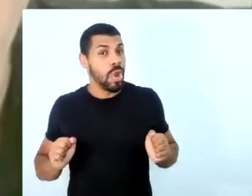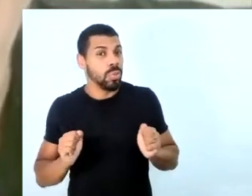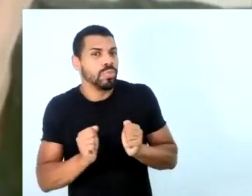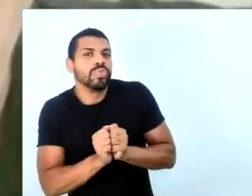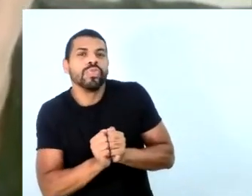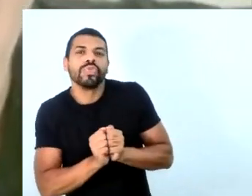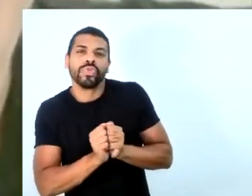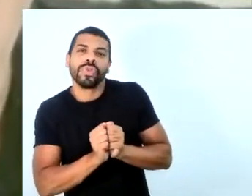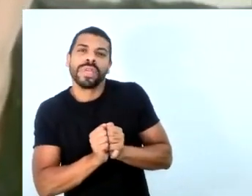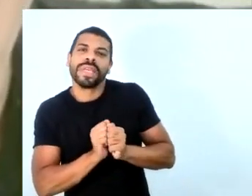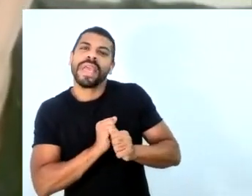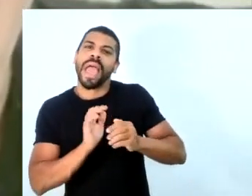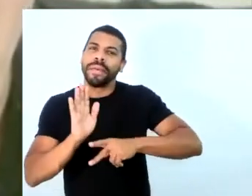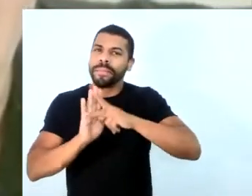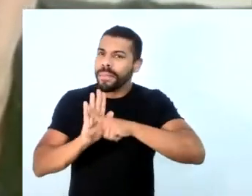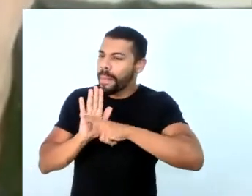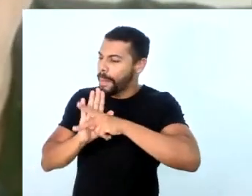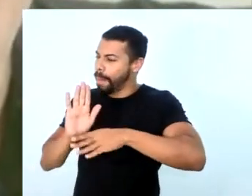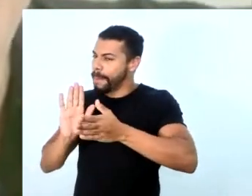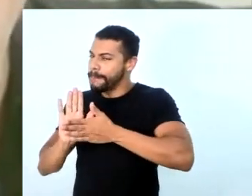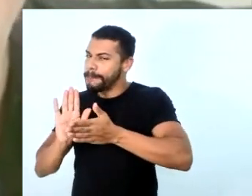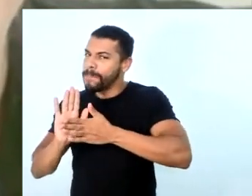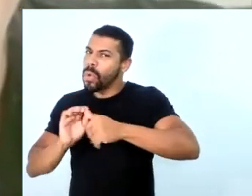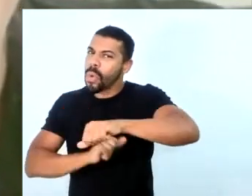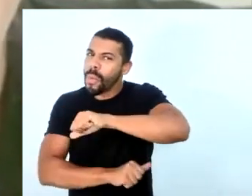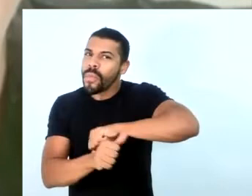junto que a gente propõe mudanças, sabe?